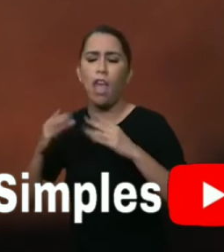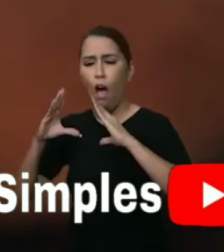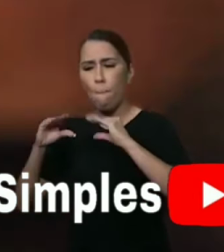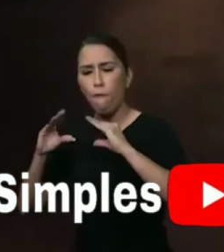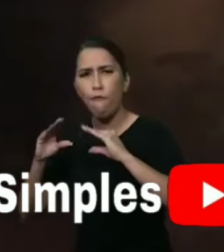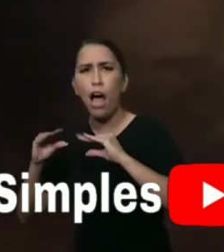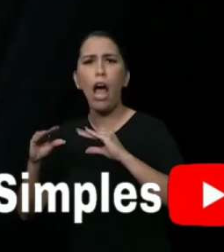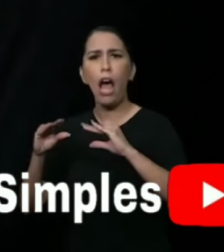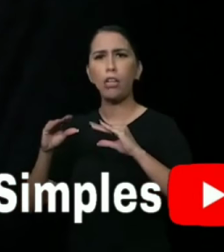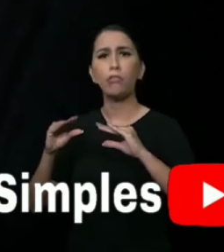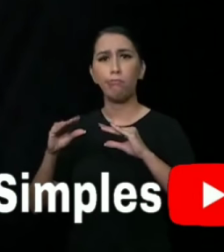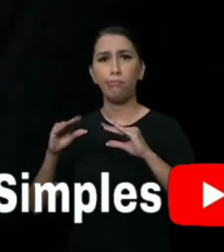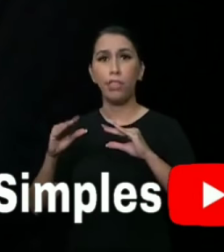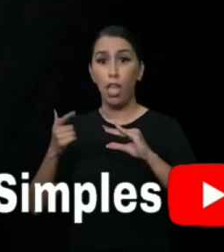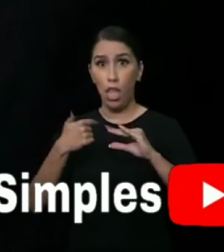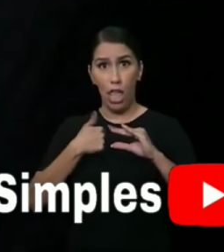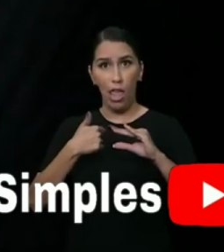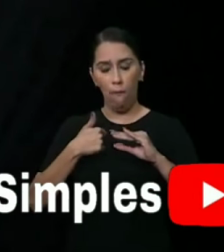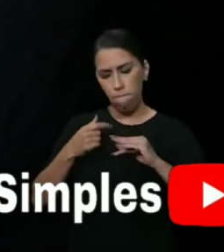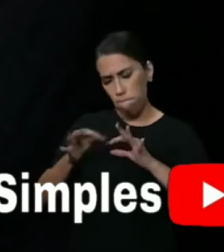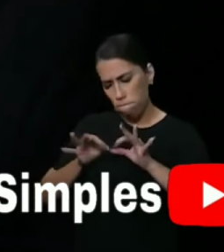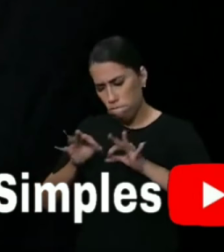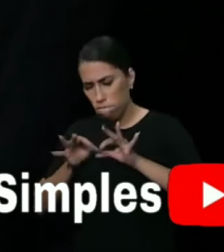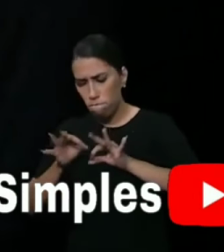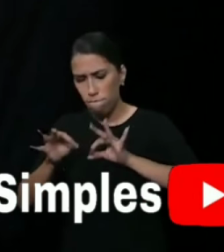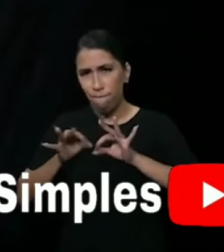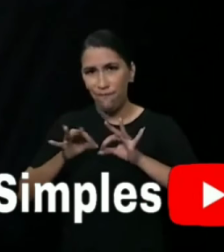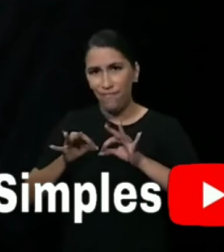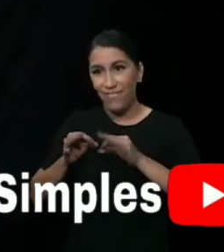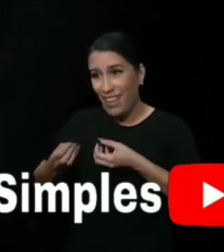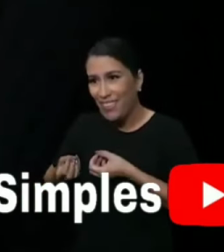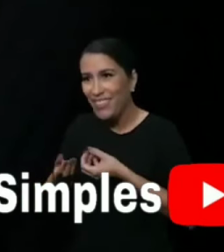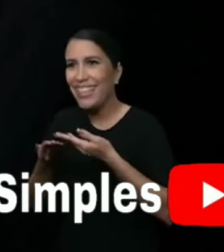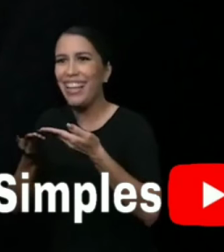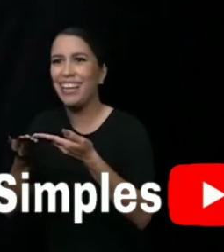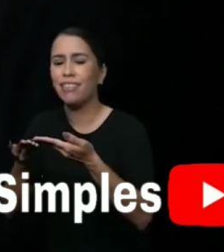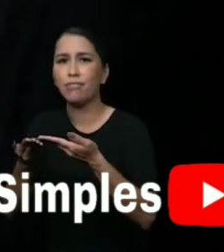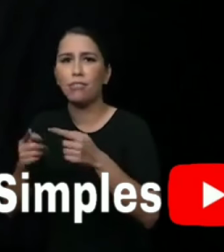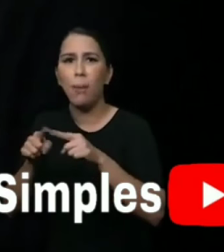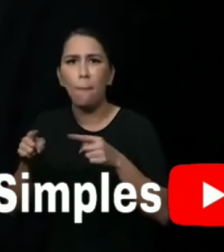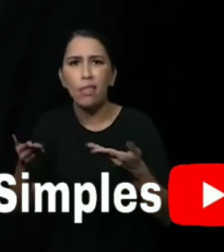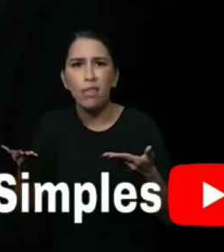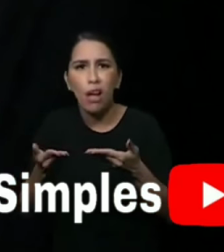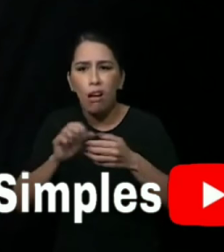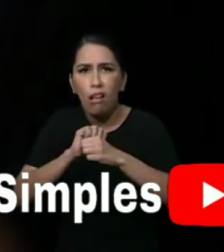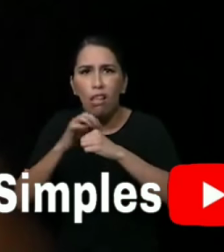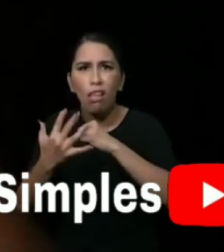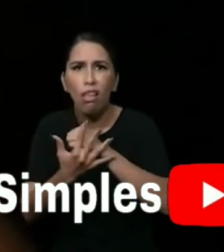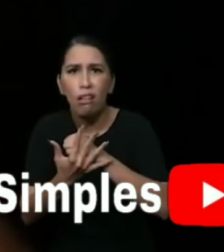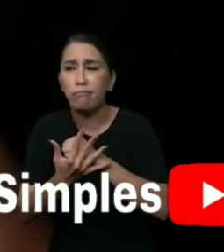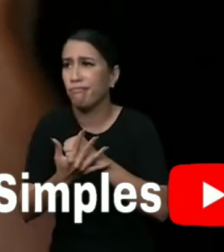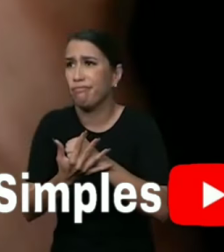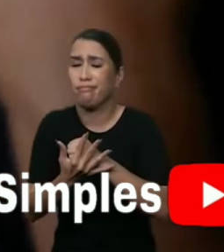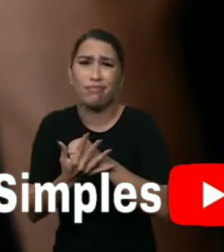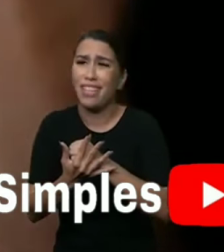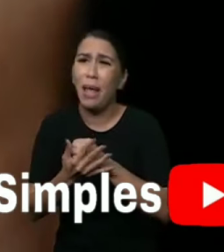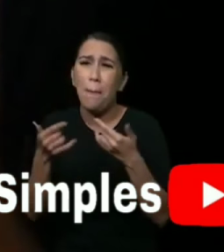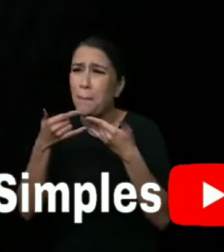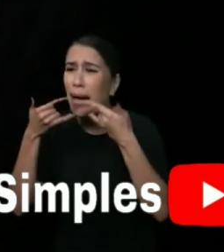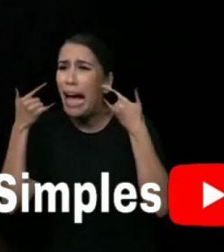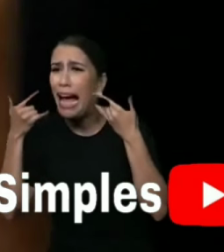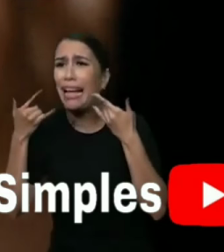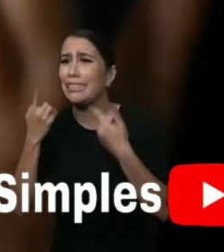almofada dessa. Aí eu venho e faço e vou levar. Só que com a pandemia, ninguém, mesmo que se eu quisesse de máscara